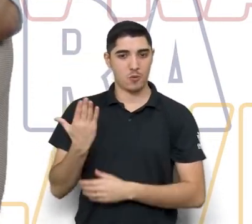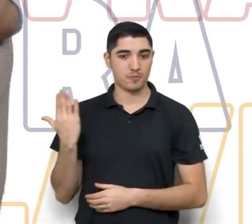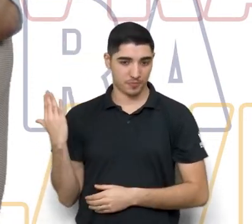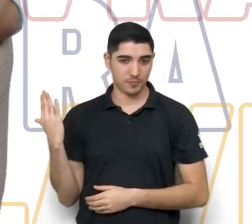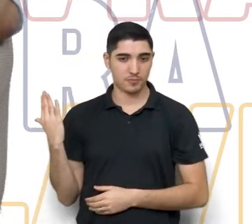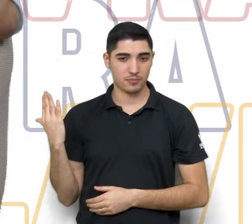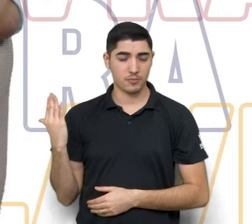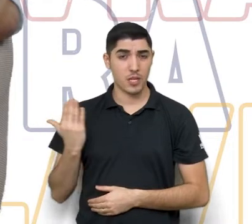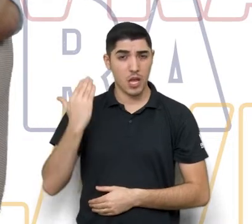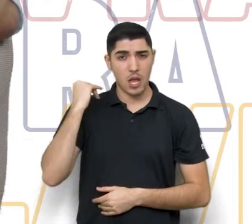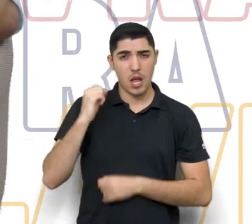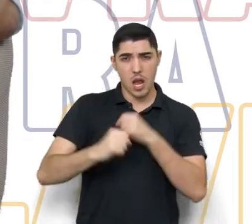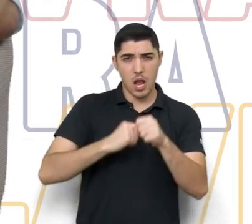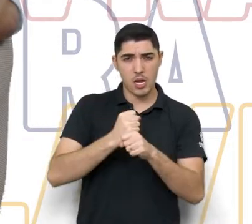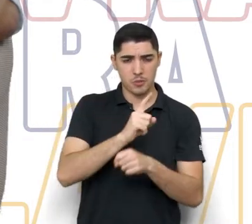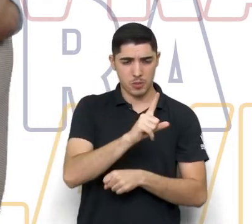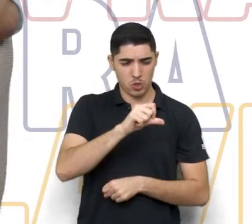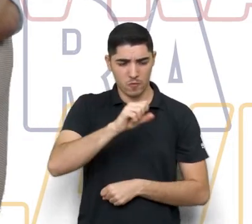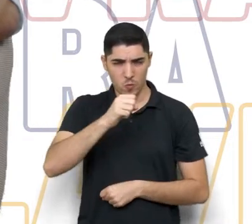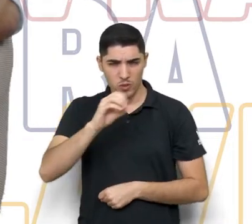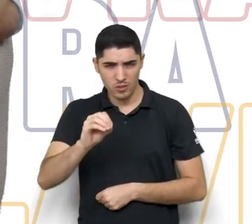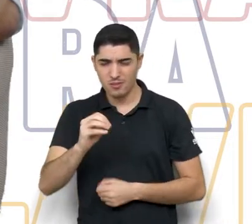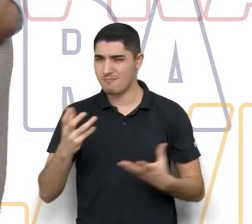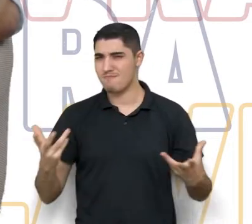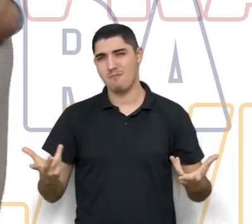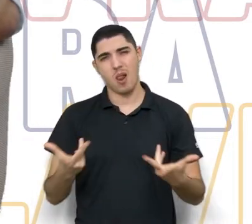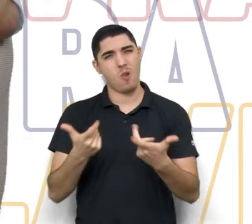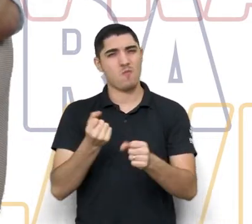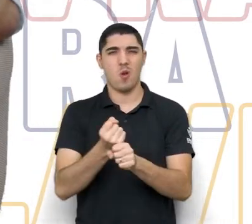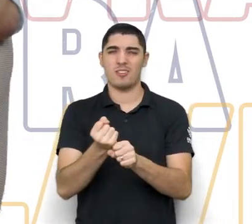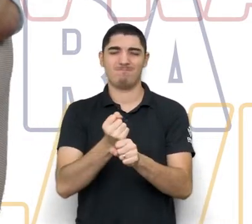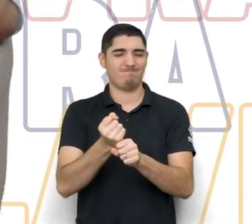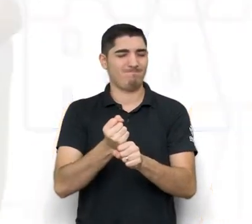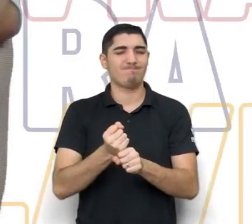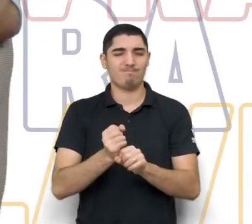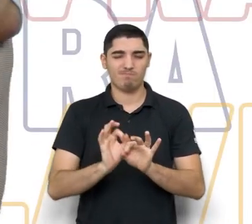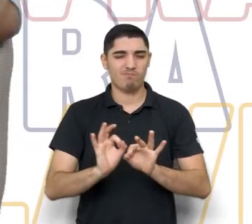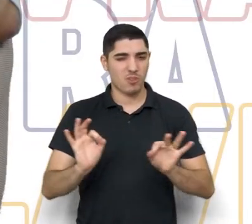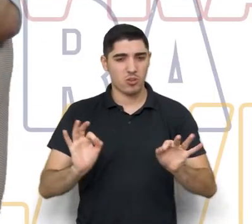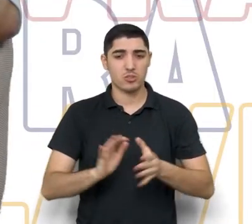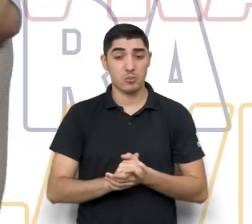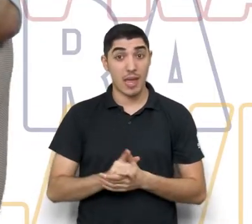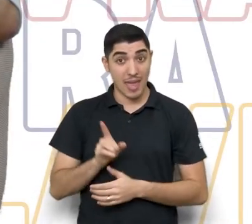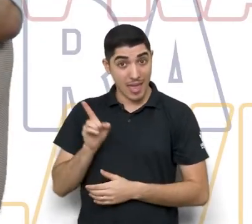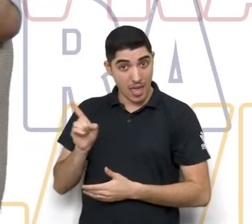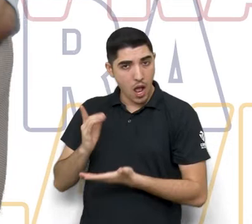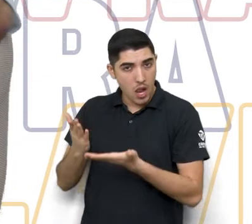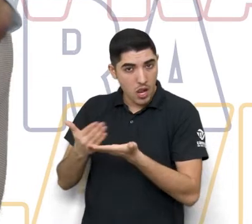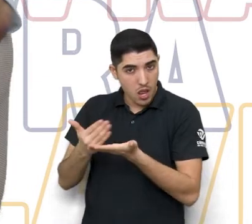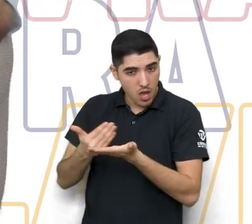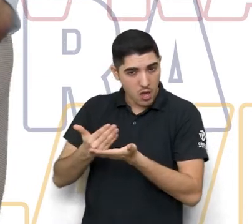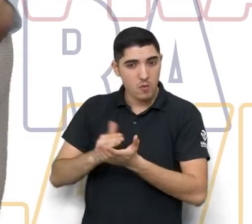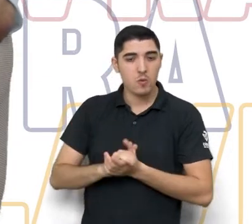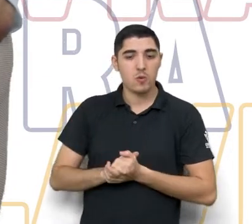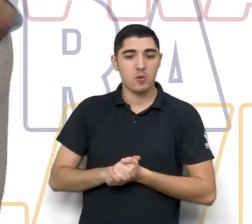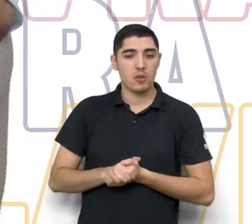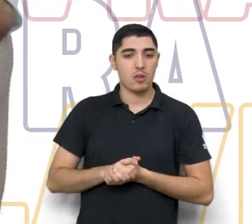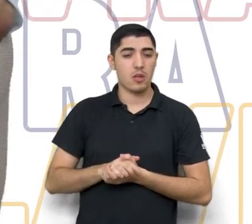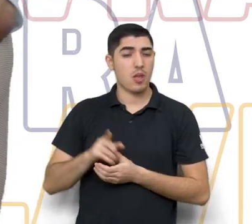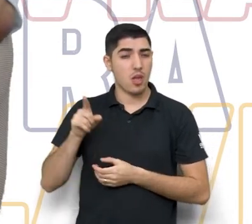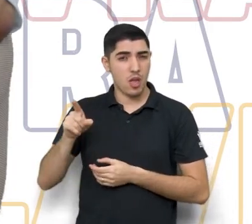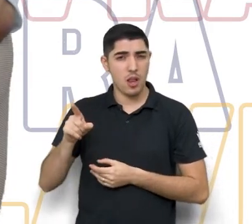Né? Os anos 80 foram anos maravilhosos, viu, gente? Foram anos assim. Esse livro aqui, ele